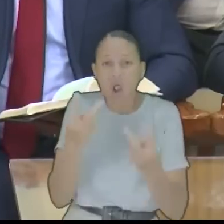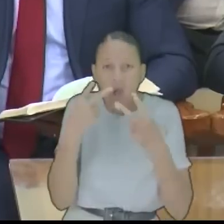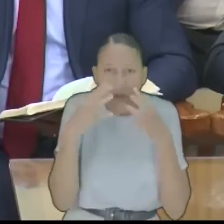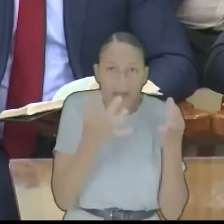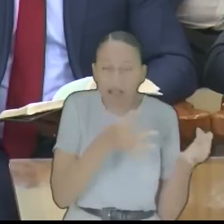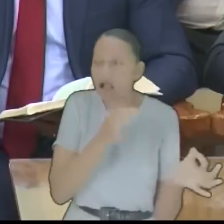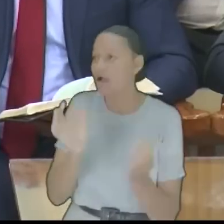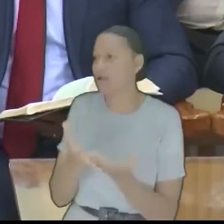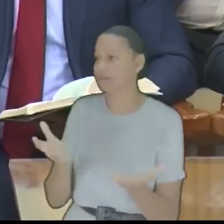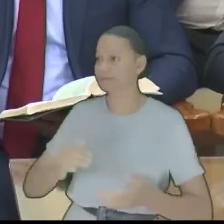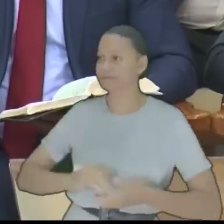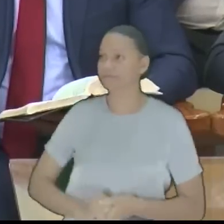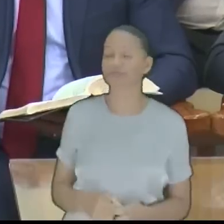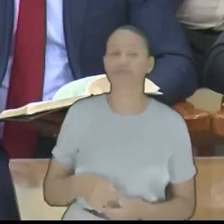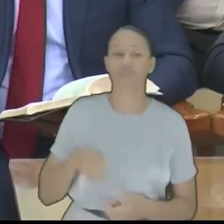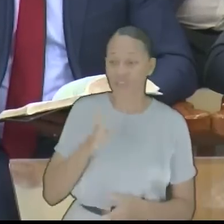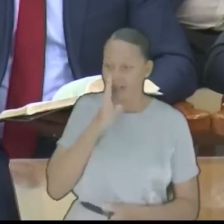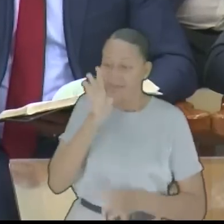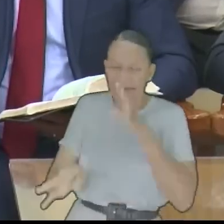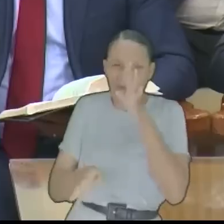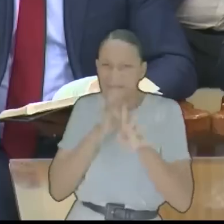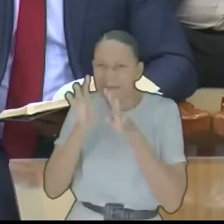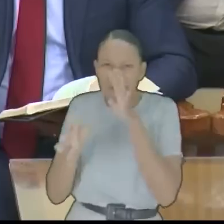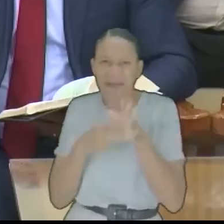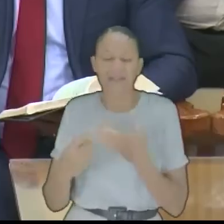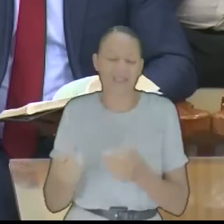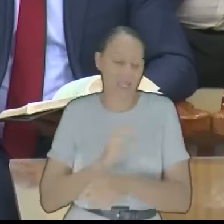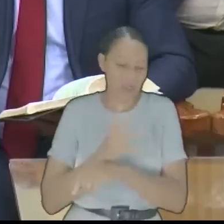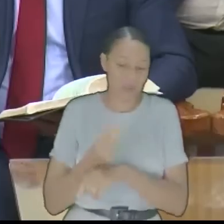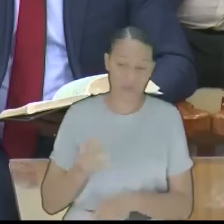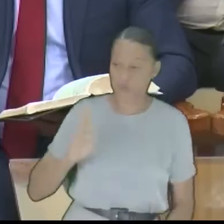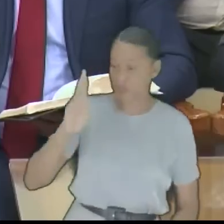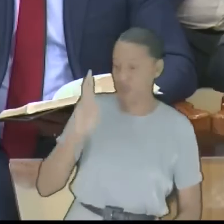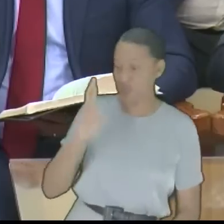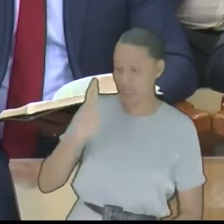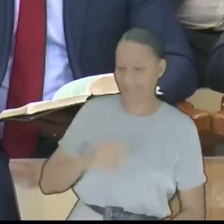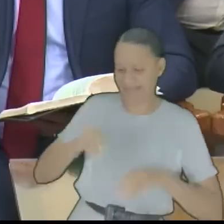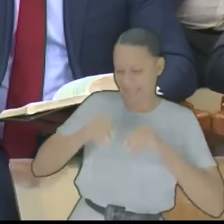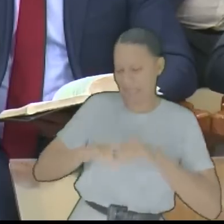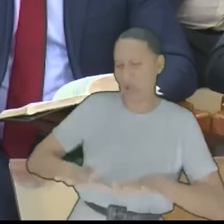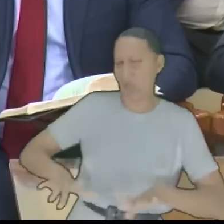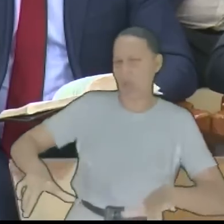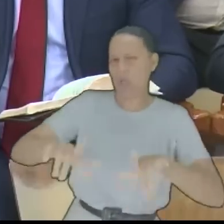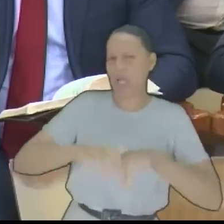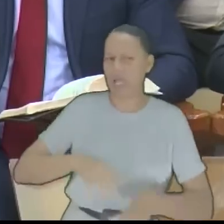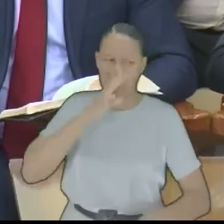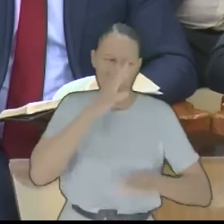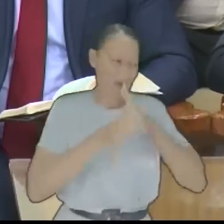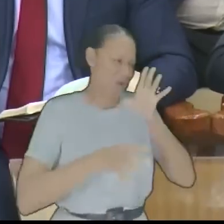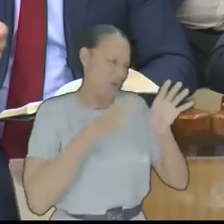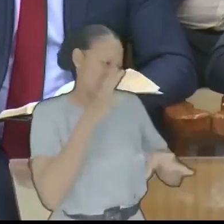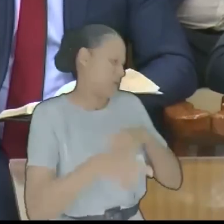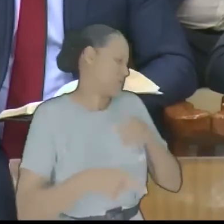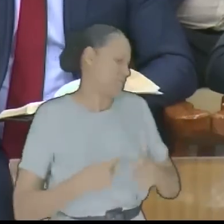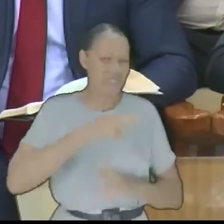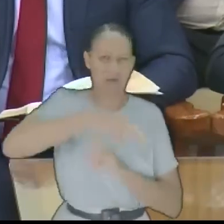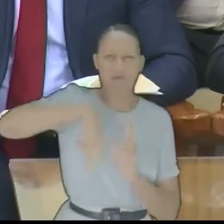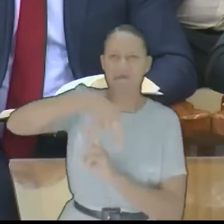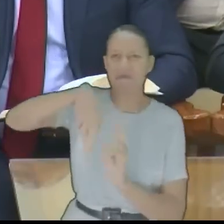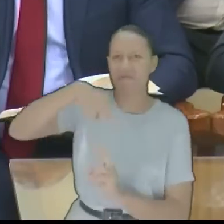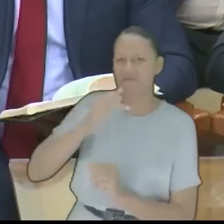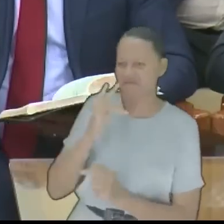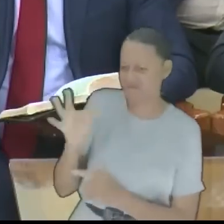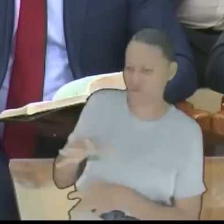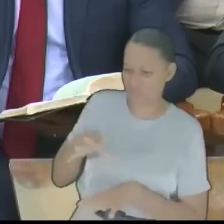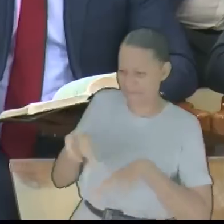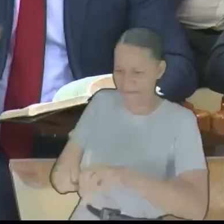cá, eles acusam que a igreja era dona de muita terra. Eles acusam que a igreja, a Revolução Francesa,